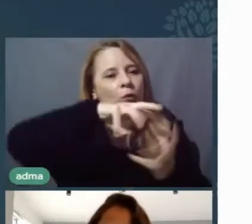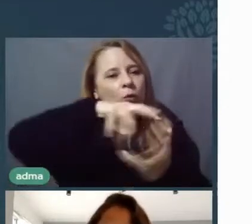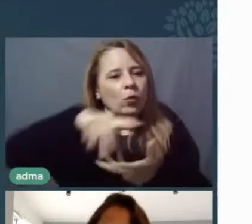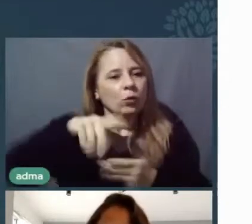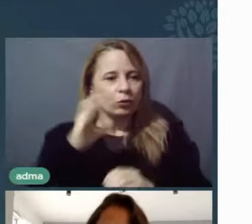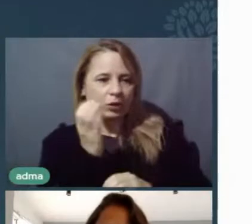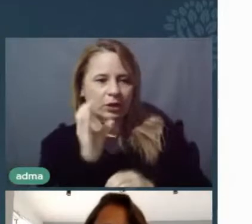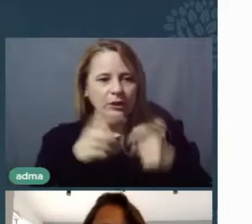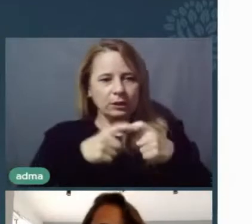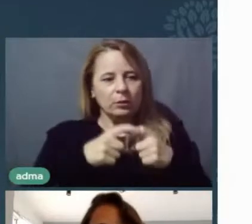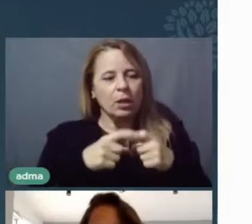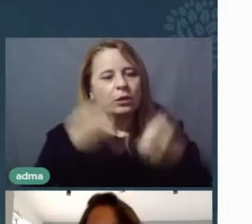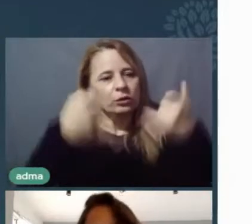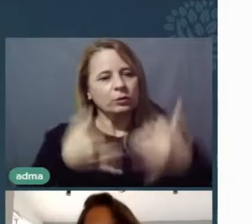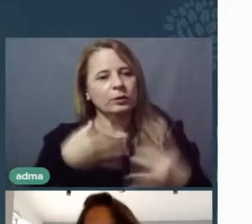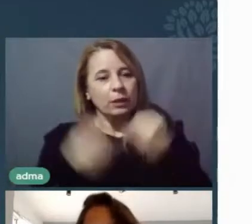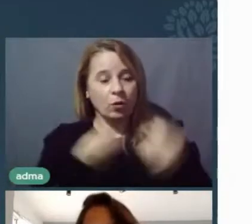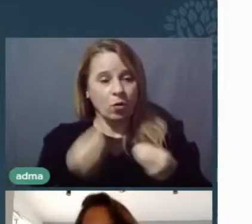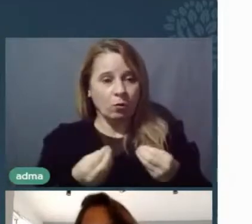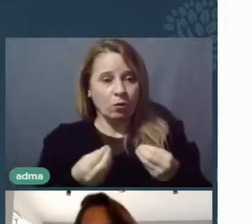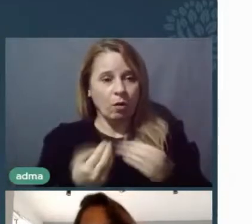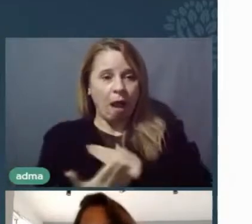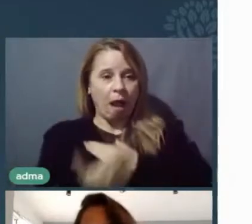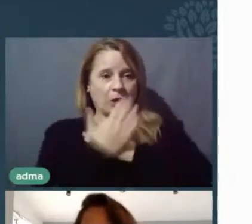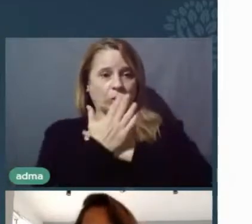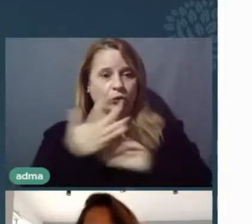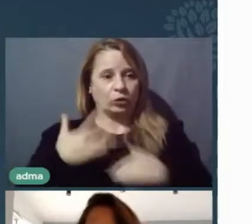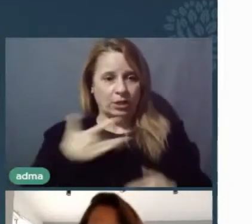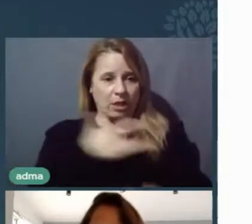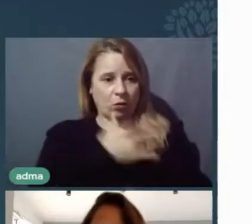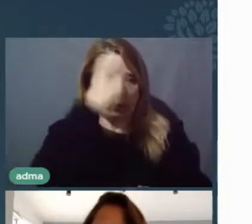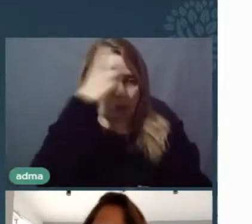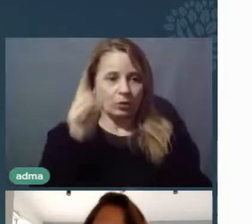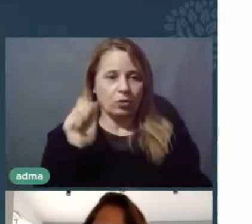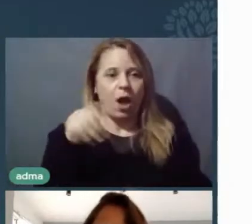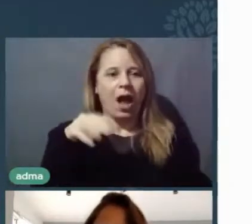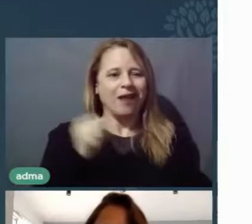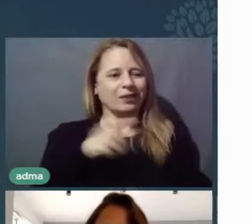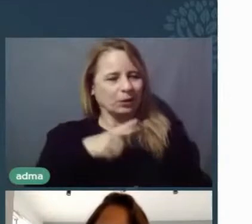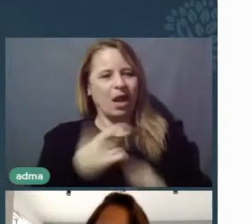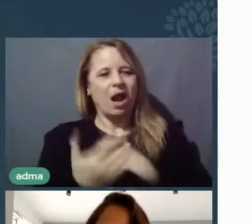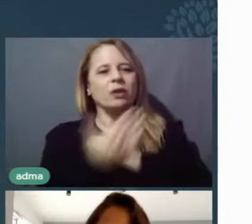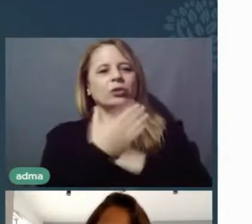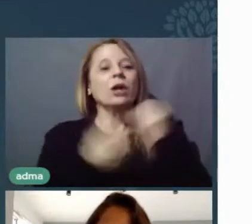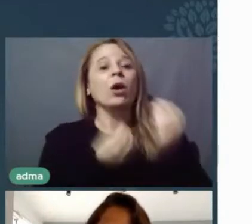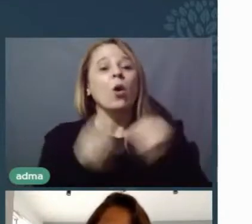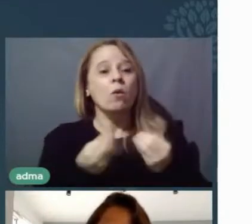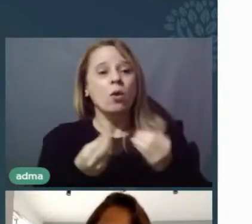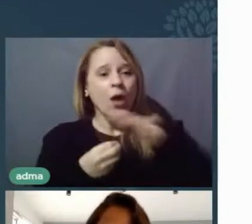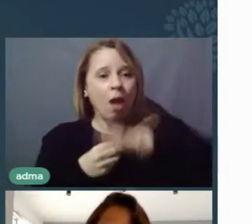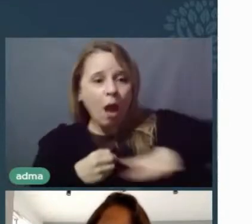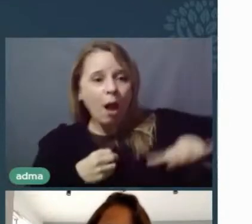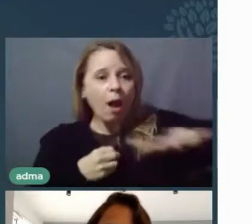fazer atividade física, e aí nós falamos então dessa atividade na população que tem a doença